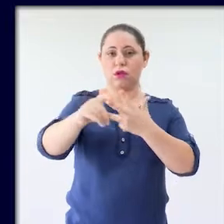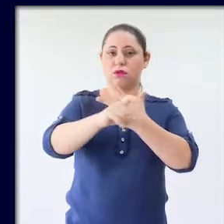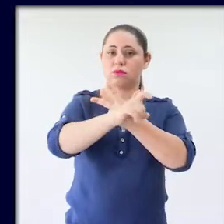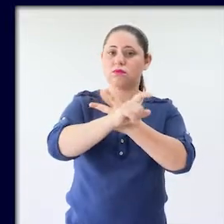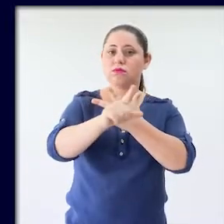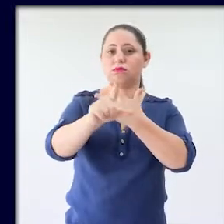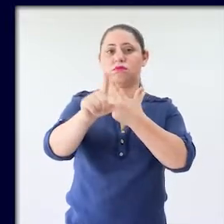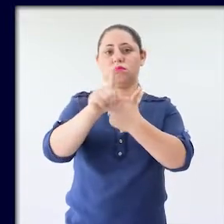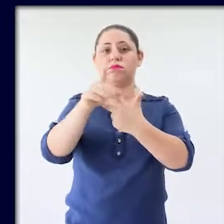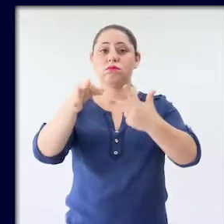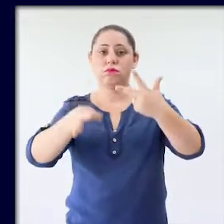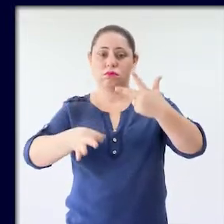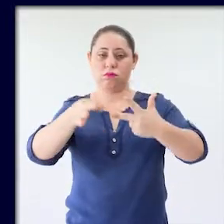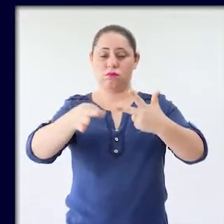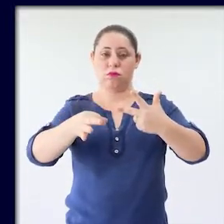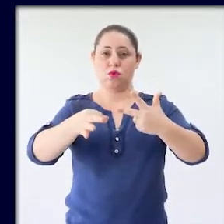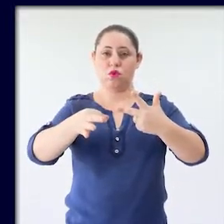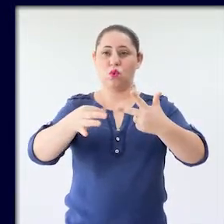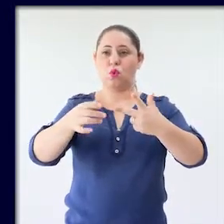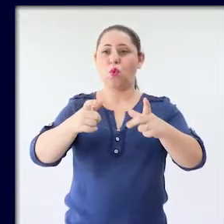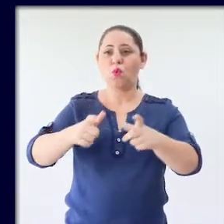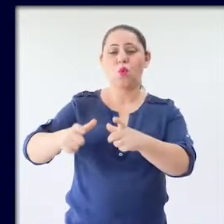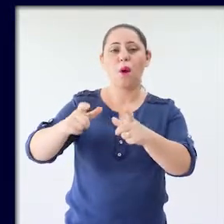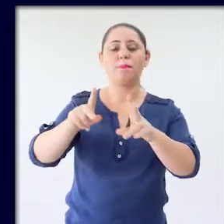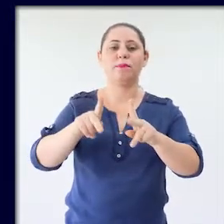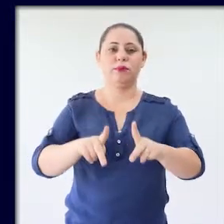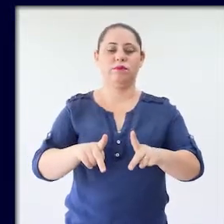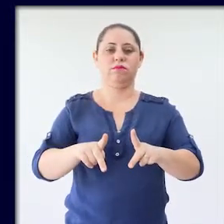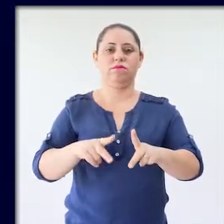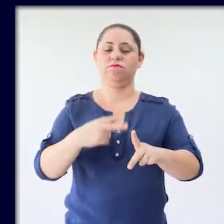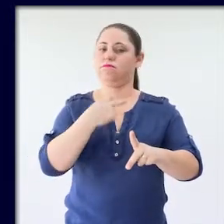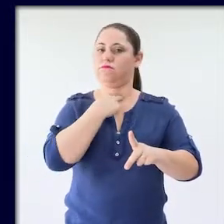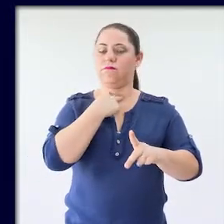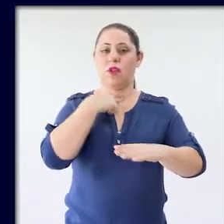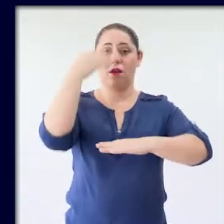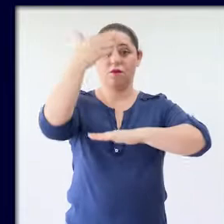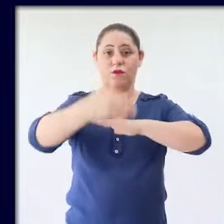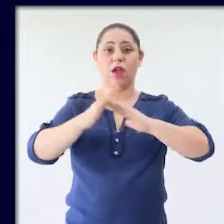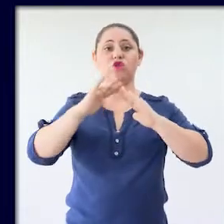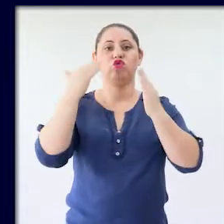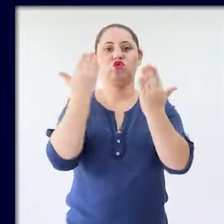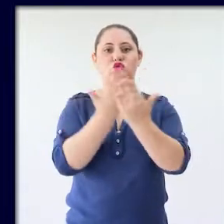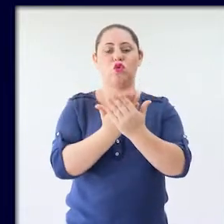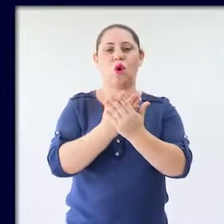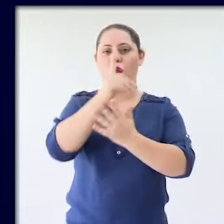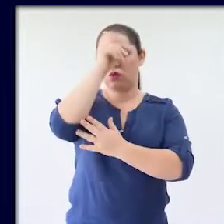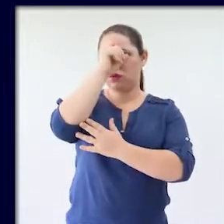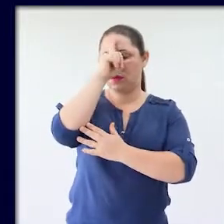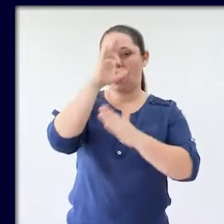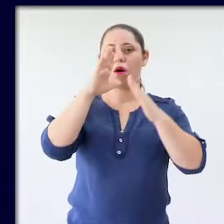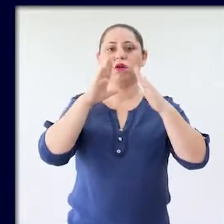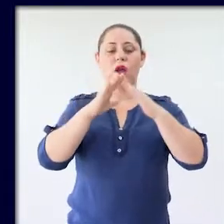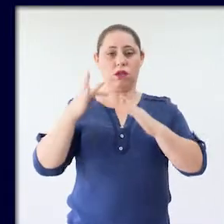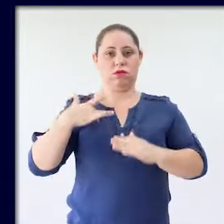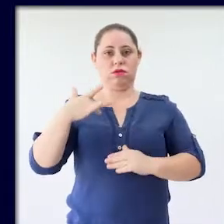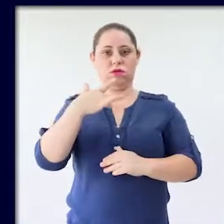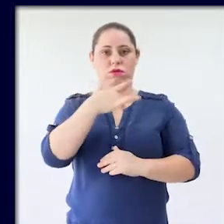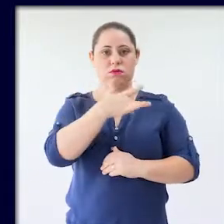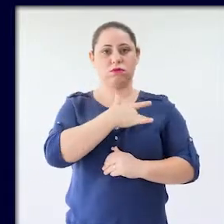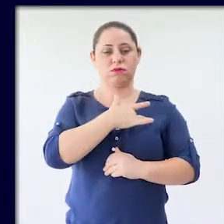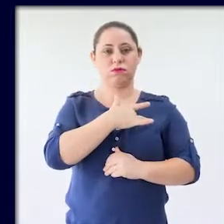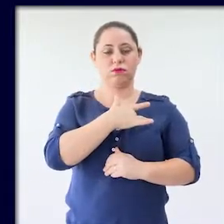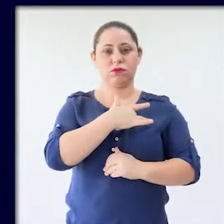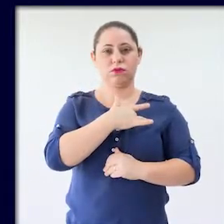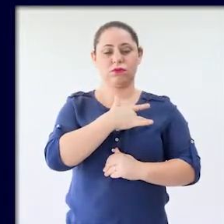Poder Executivo, Legislativo, Judiciário e demais órgãos públicos, em frente de escolas, hospitais, casas